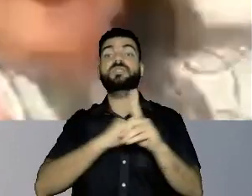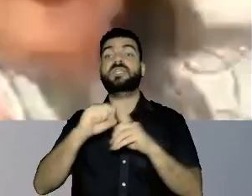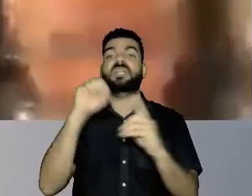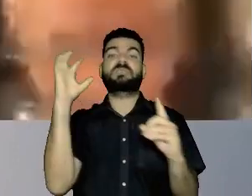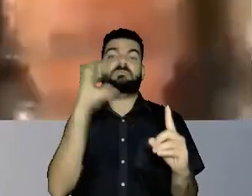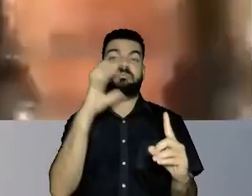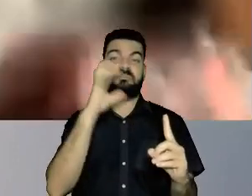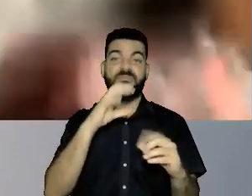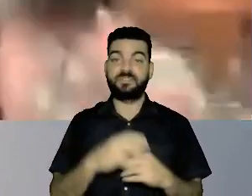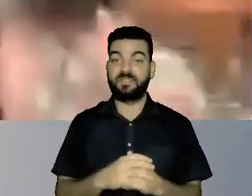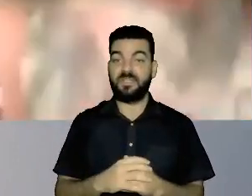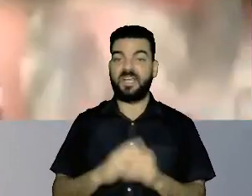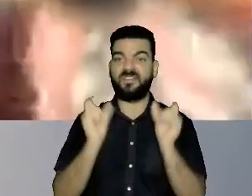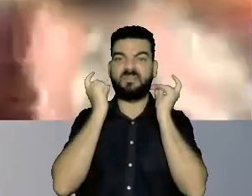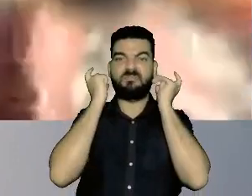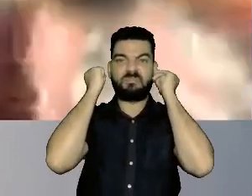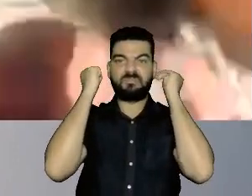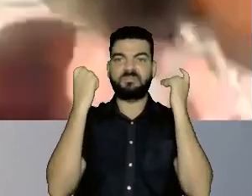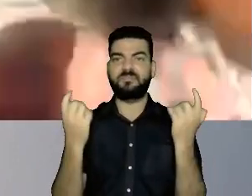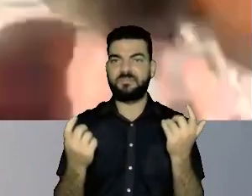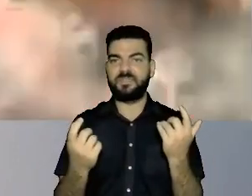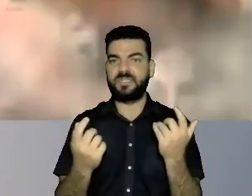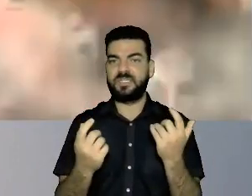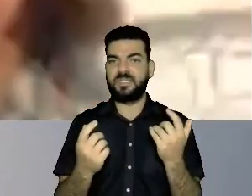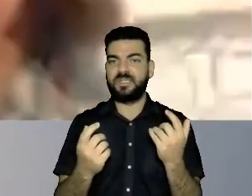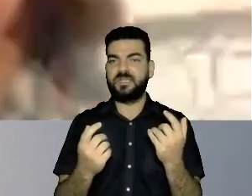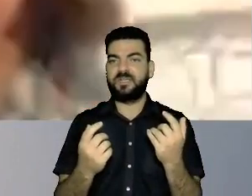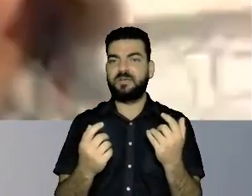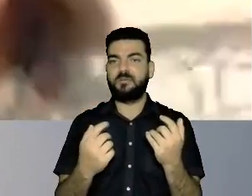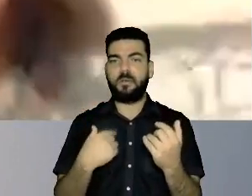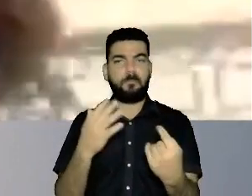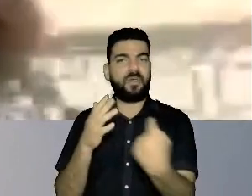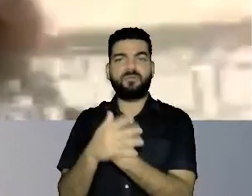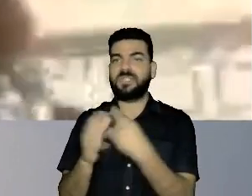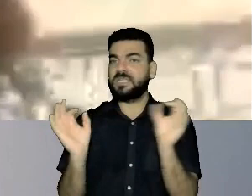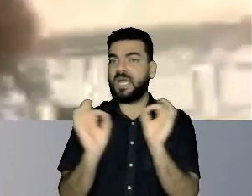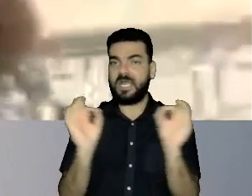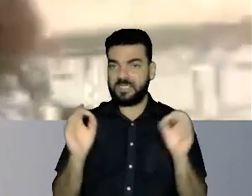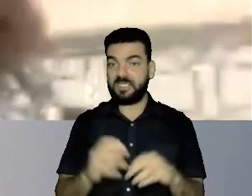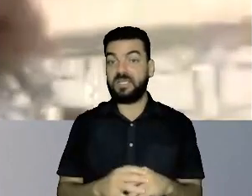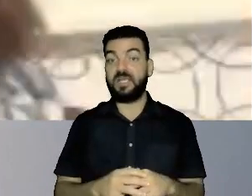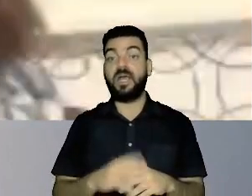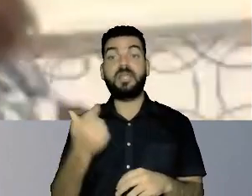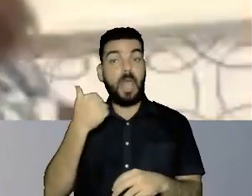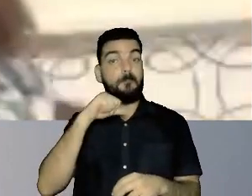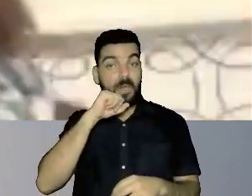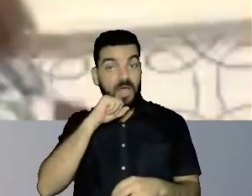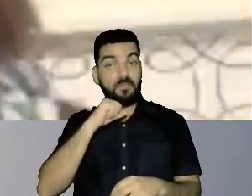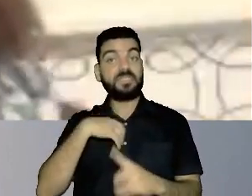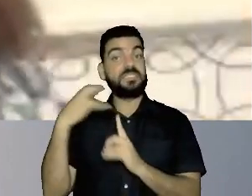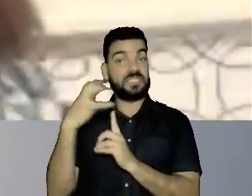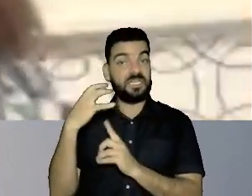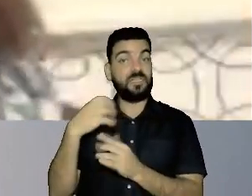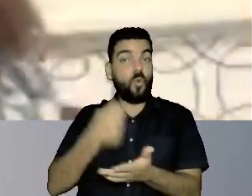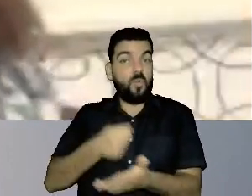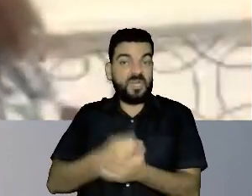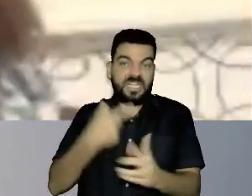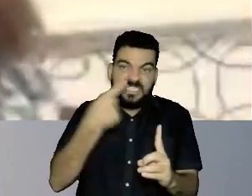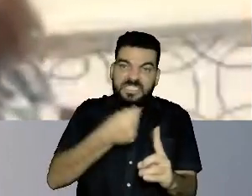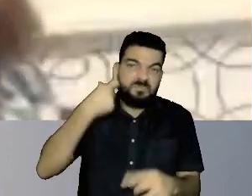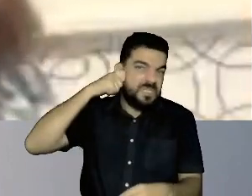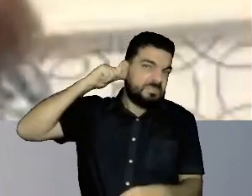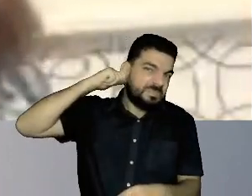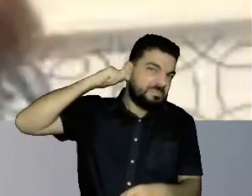tem um estereótipo de gênero que a gente vai lidar o resto da vida. E aí já te põe um brinco na orelha, ninguém pergunta para você se dói ou não. E